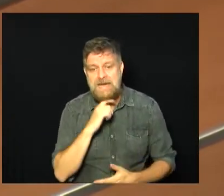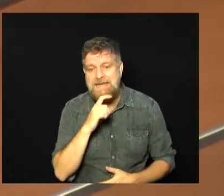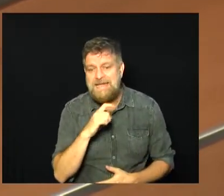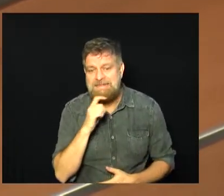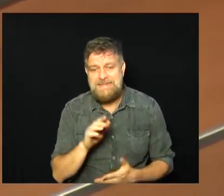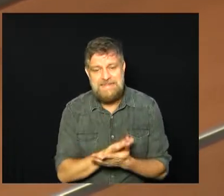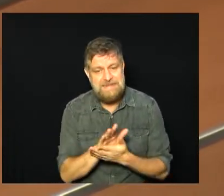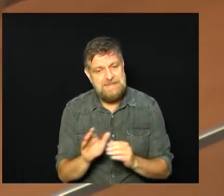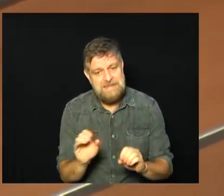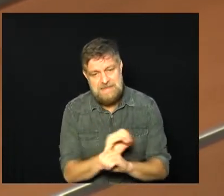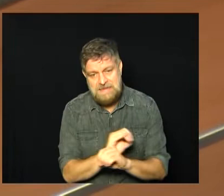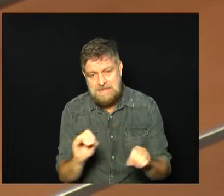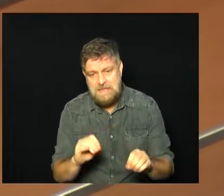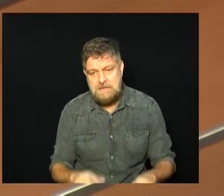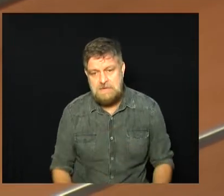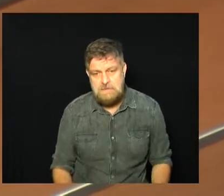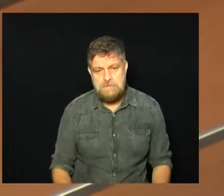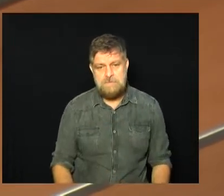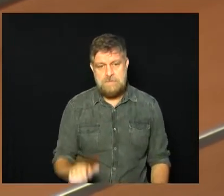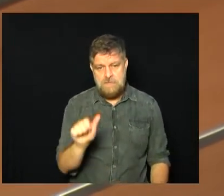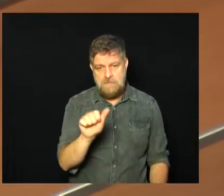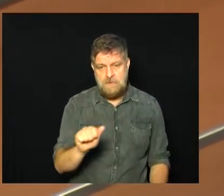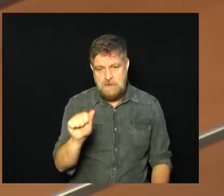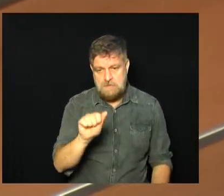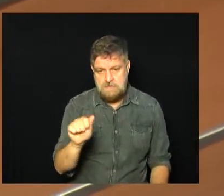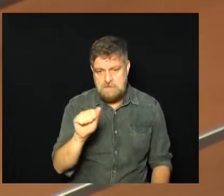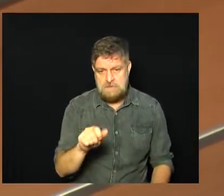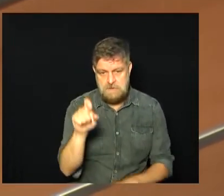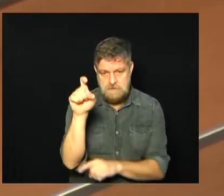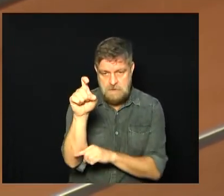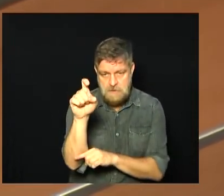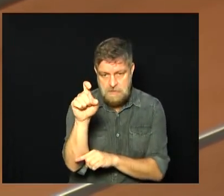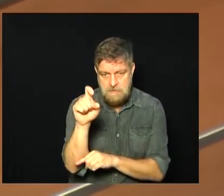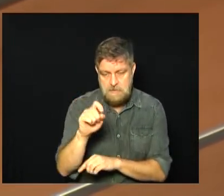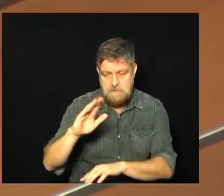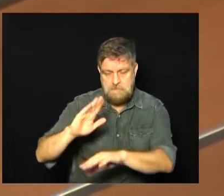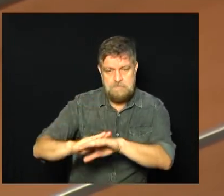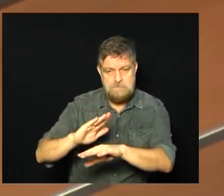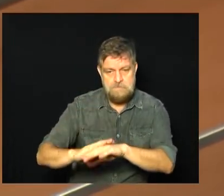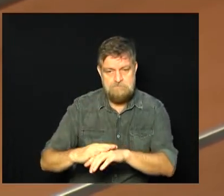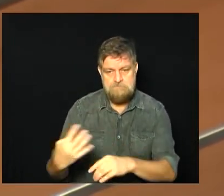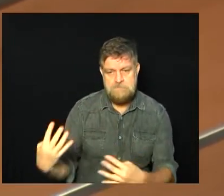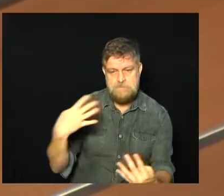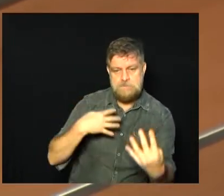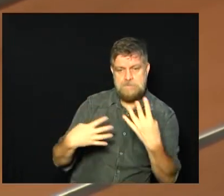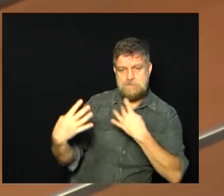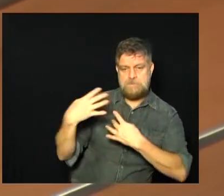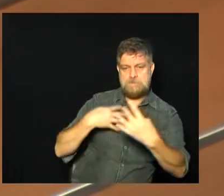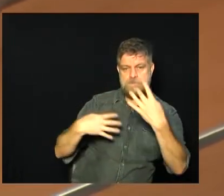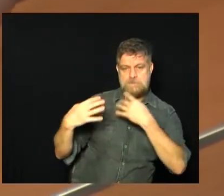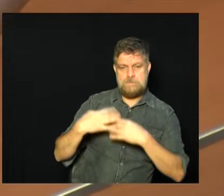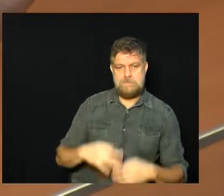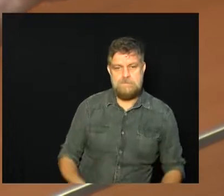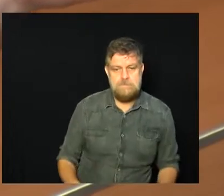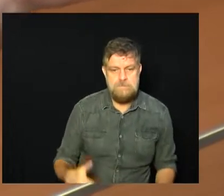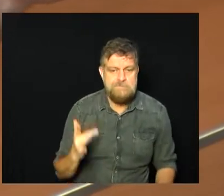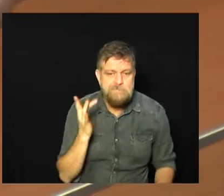nada. O que a Associação do Cambuí fez com a gente foi uma coisa assim, totalmente impensada.